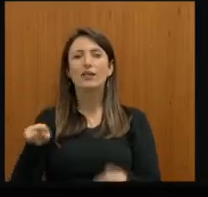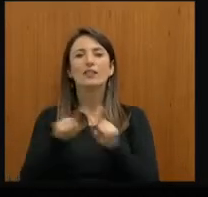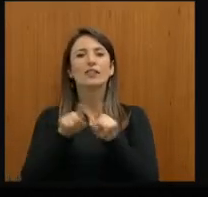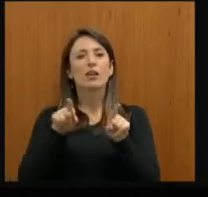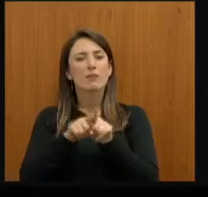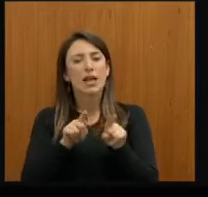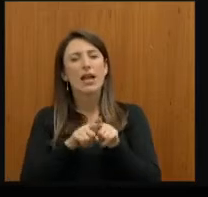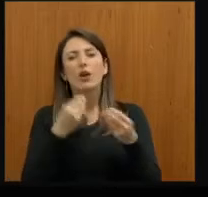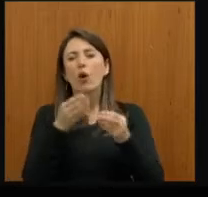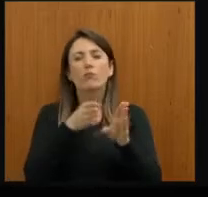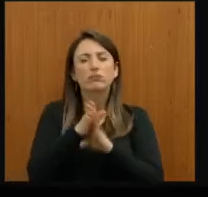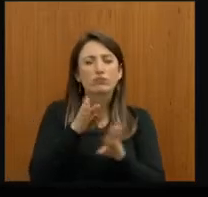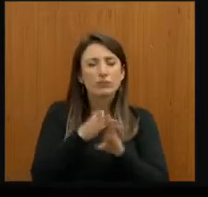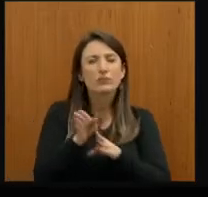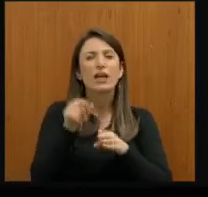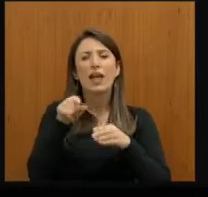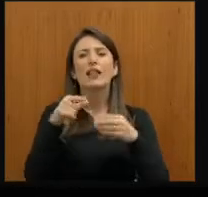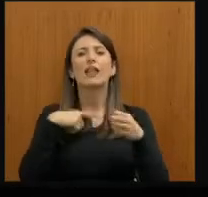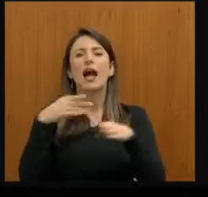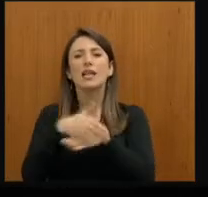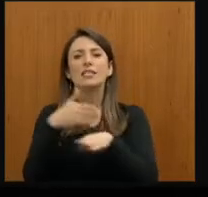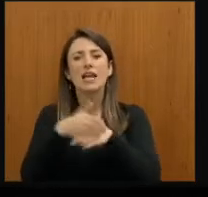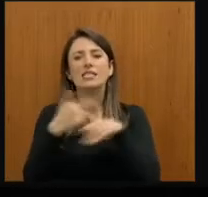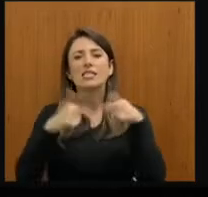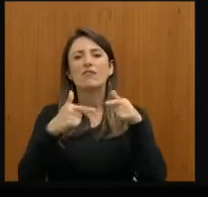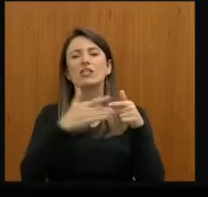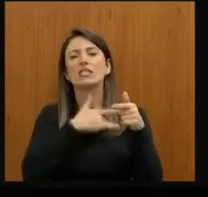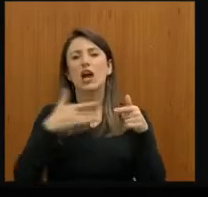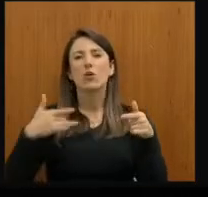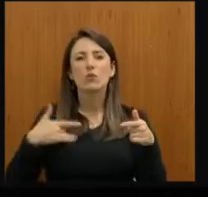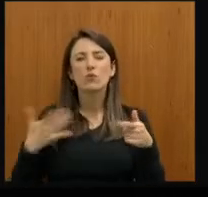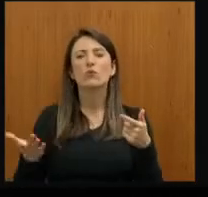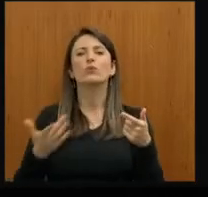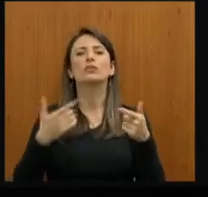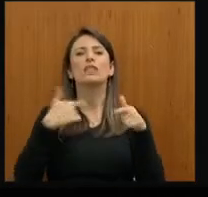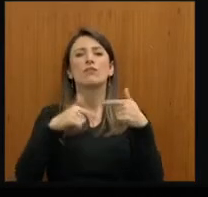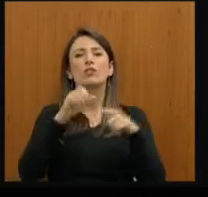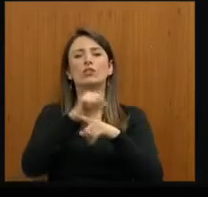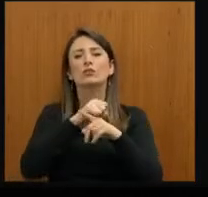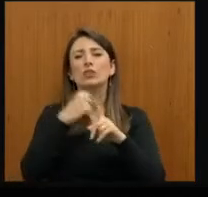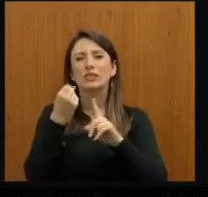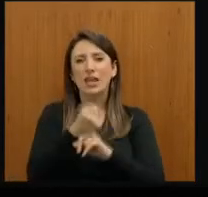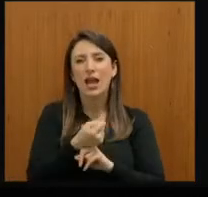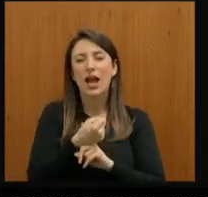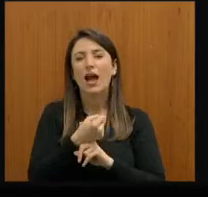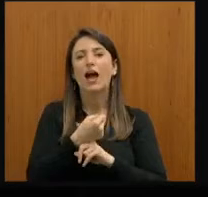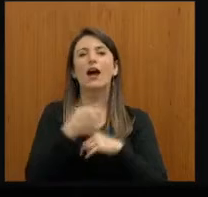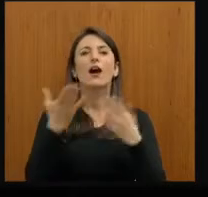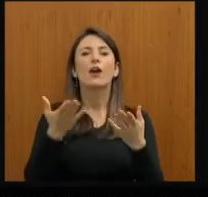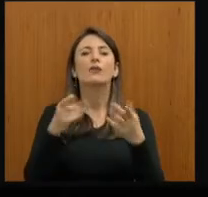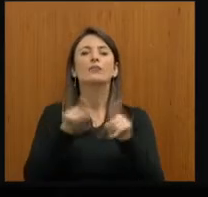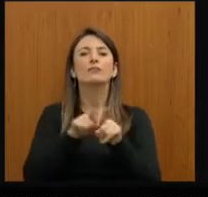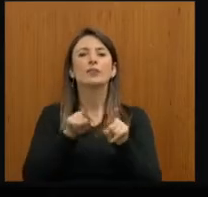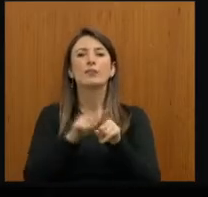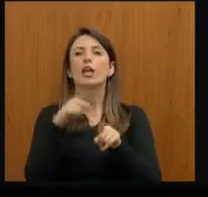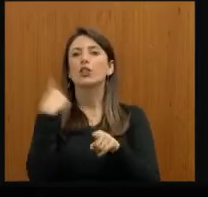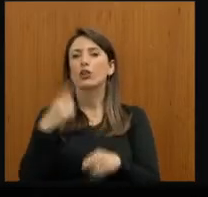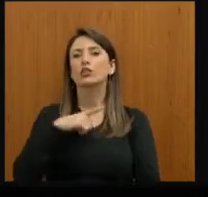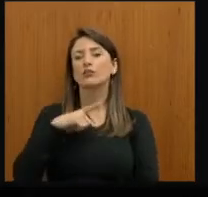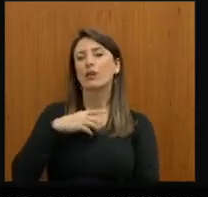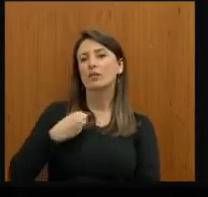serviços de atenção psicossocial é a polícia militar também foi lá falar sobre o papel dela nós temos atenção